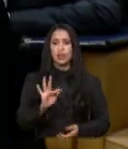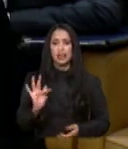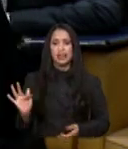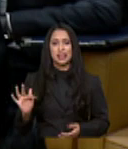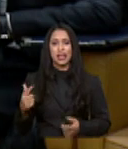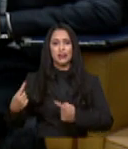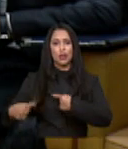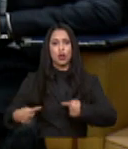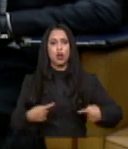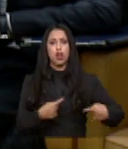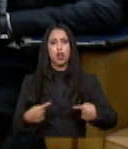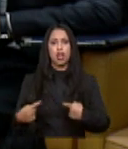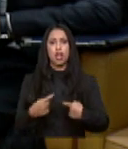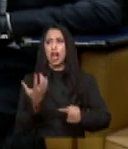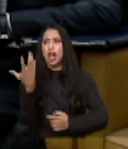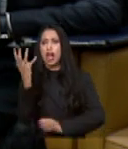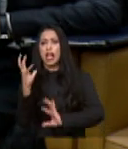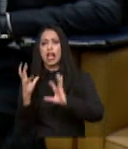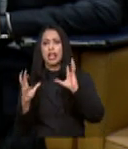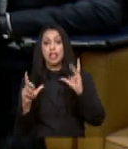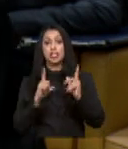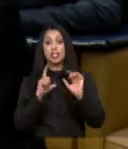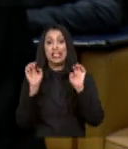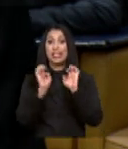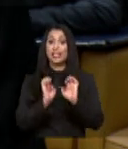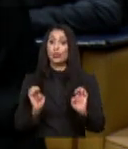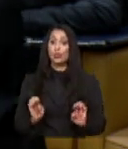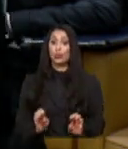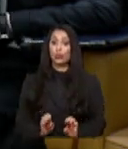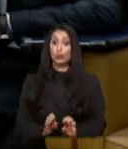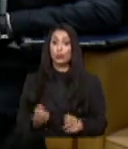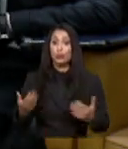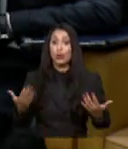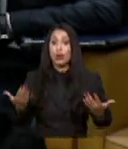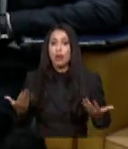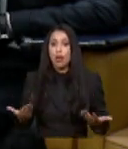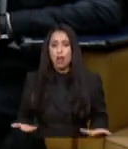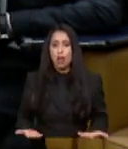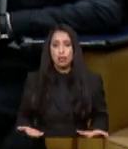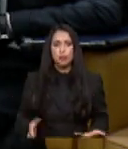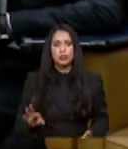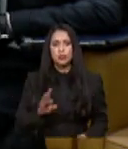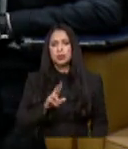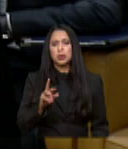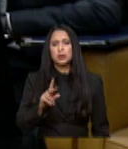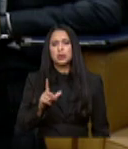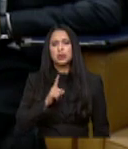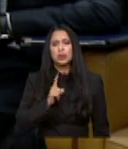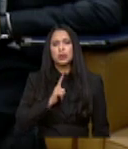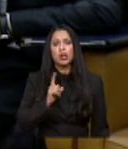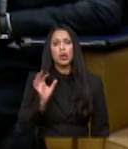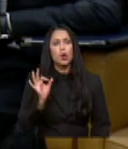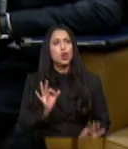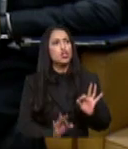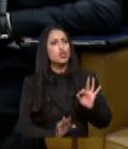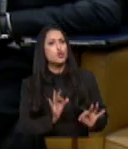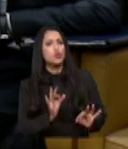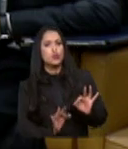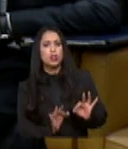litígio climático que tem caráter estrutural, não estão aqui a buscar subterfúgios